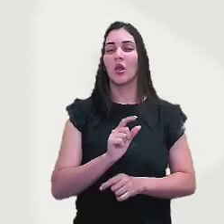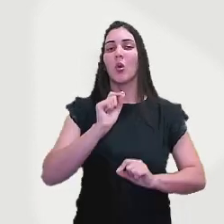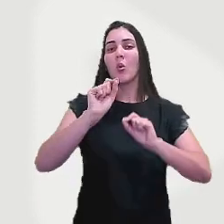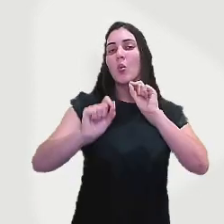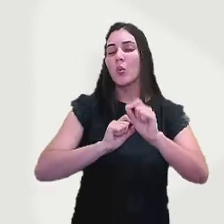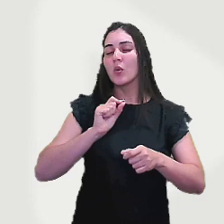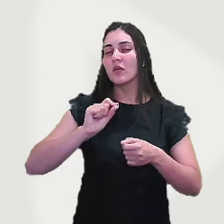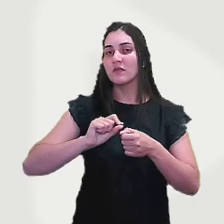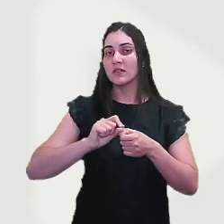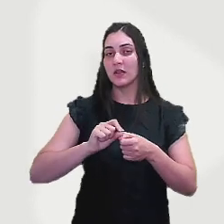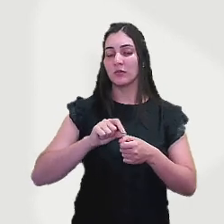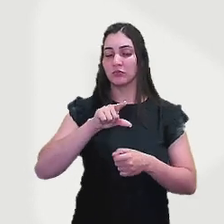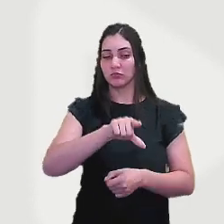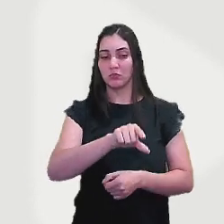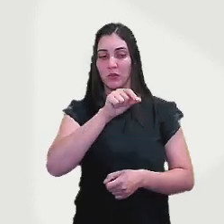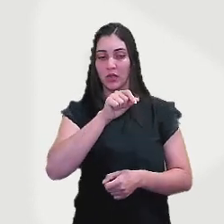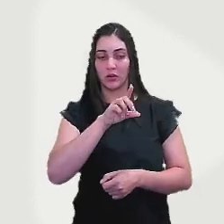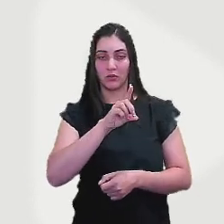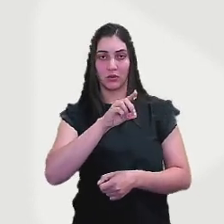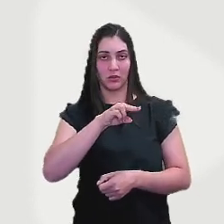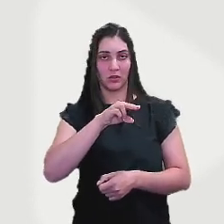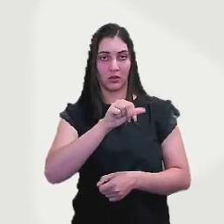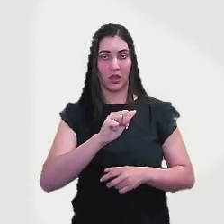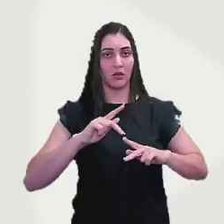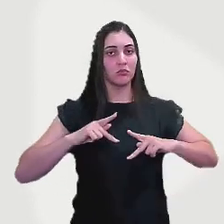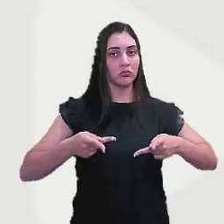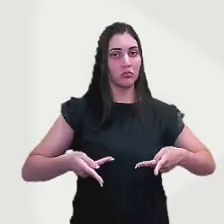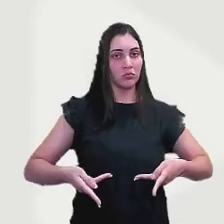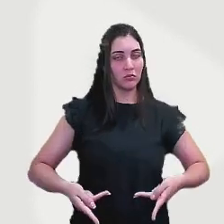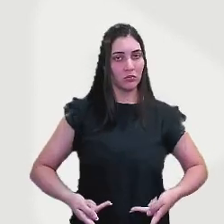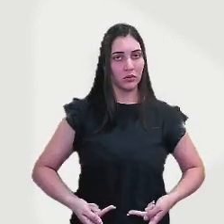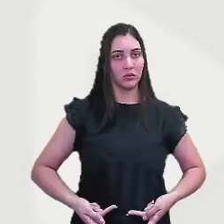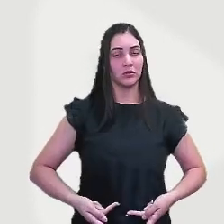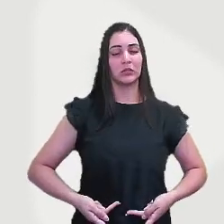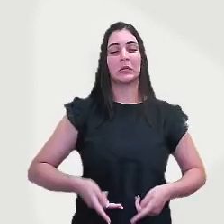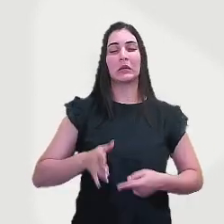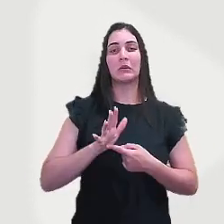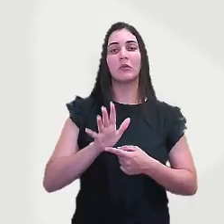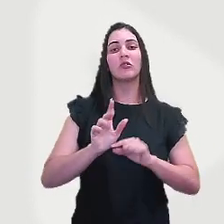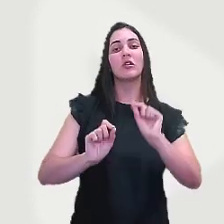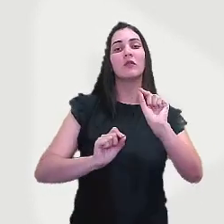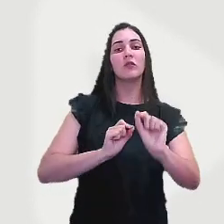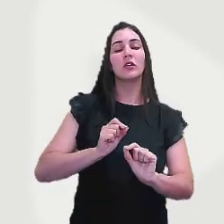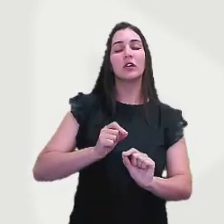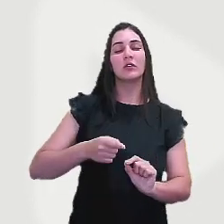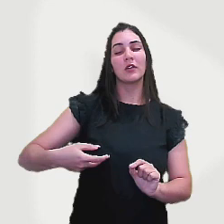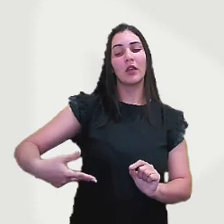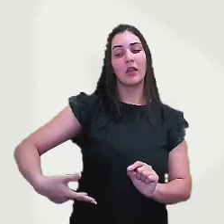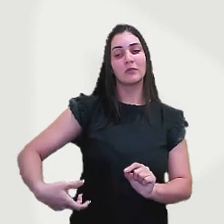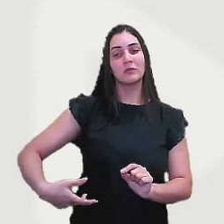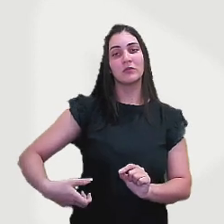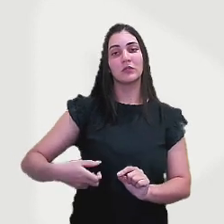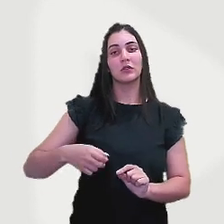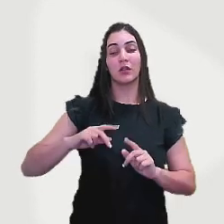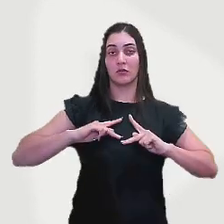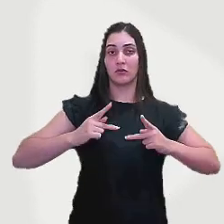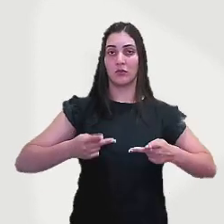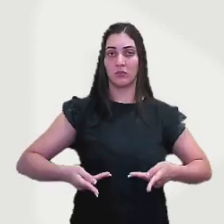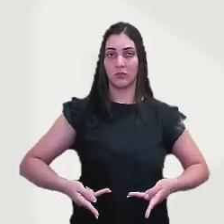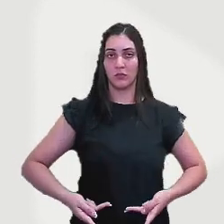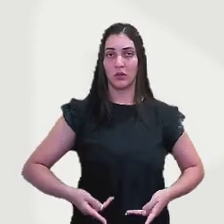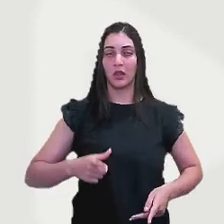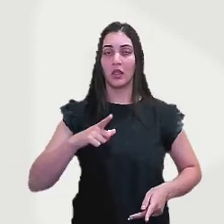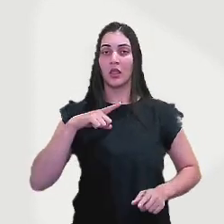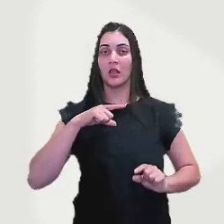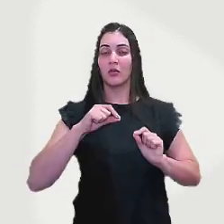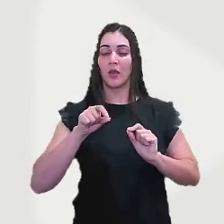Pegaram o DNA humano lá, o DNA onde codificava a insulina humana, pegaram lá o